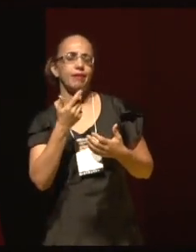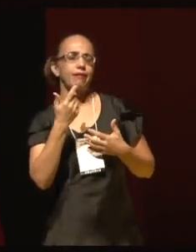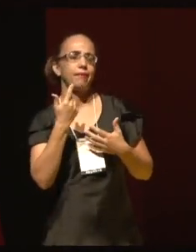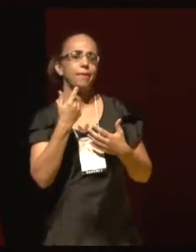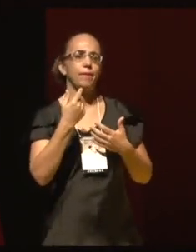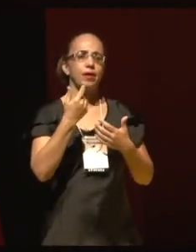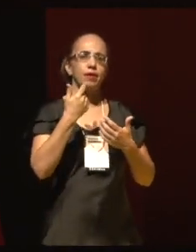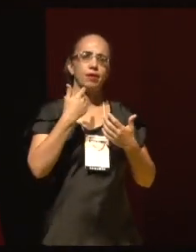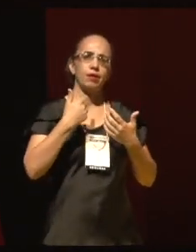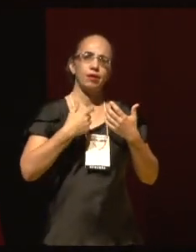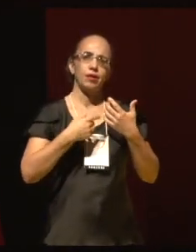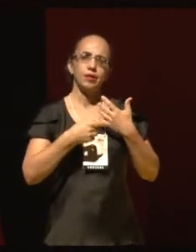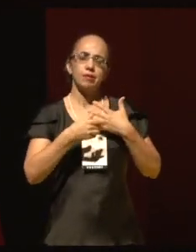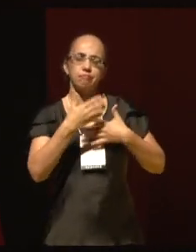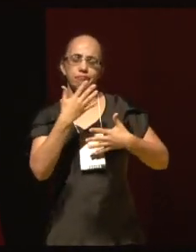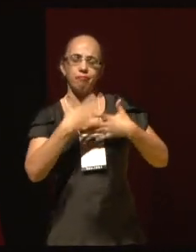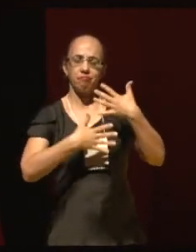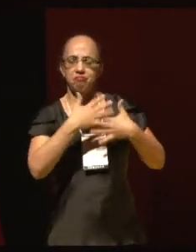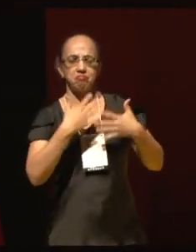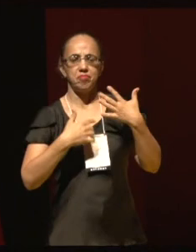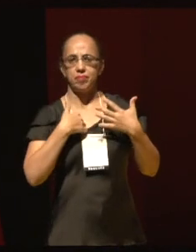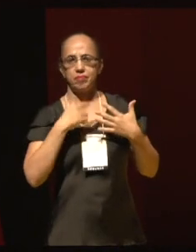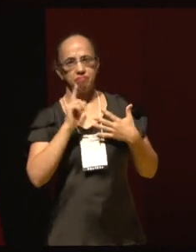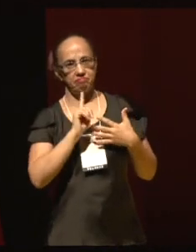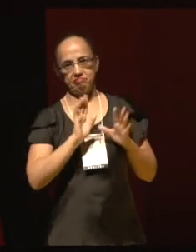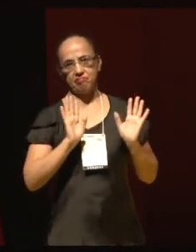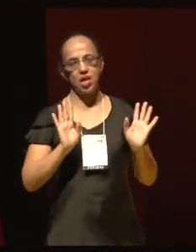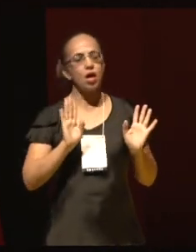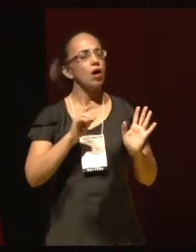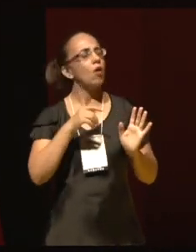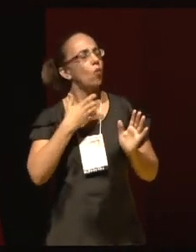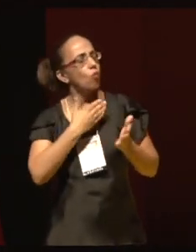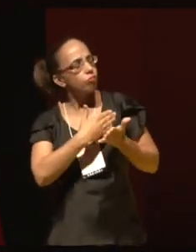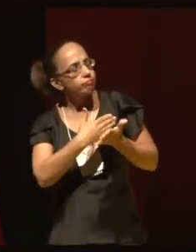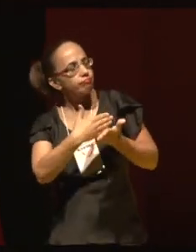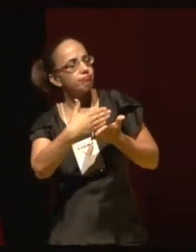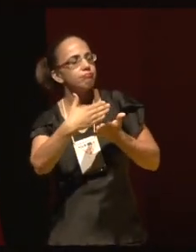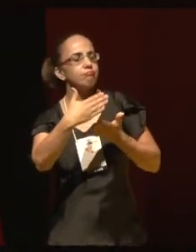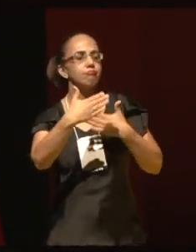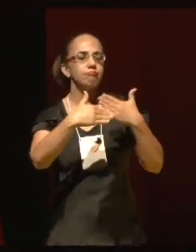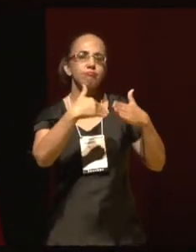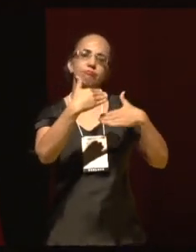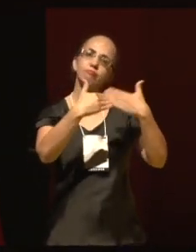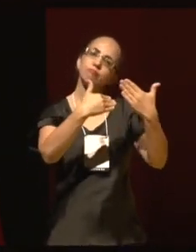começa a ajudar dentro do processo do amor.